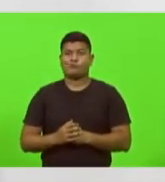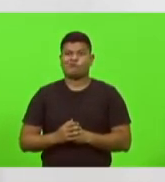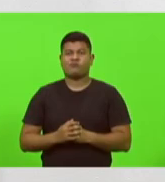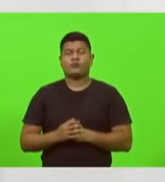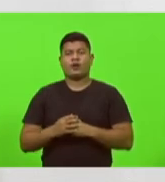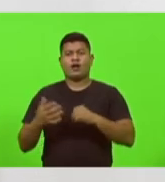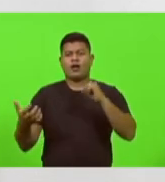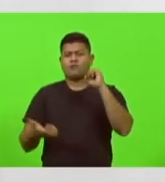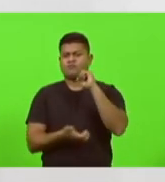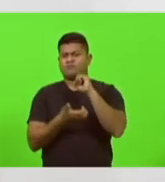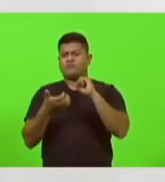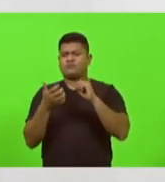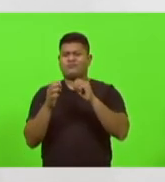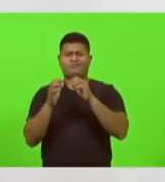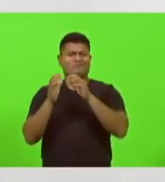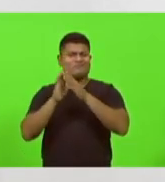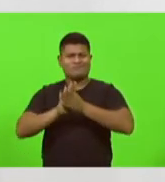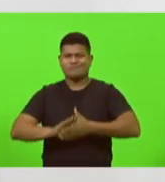Desburocratizando,